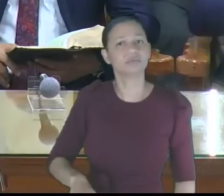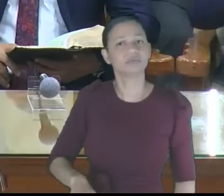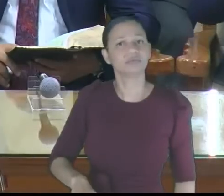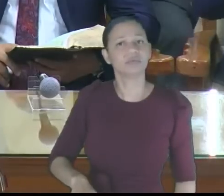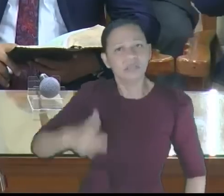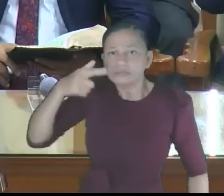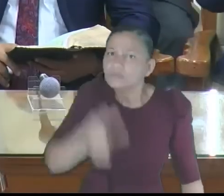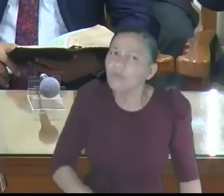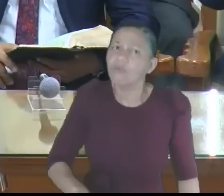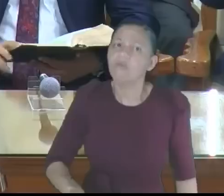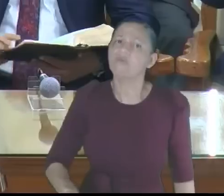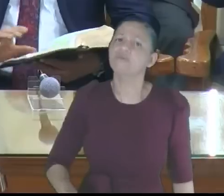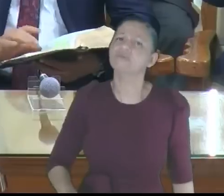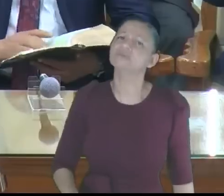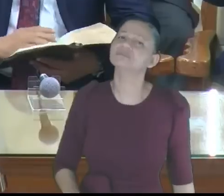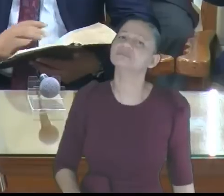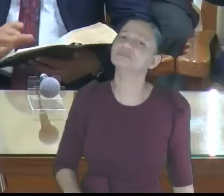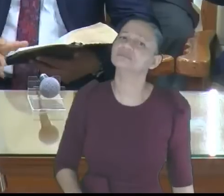De novo.